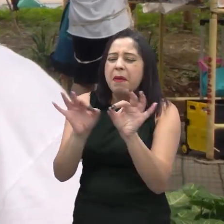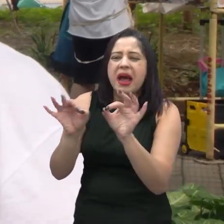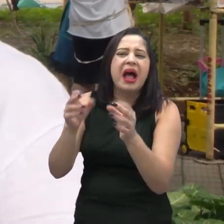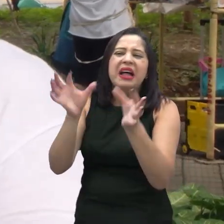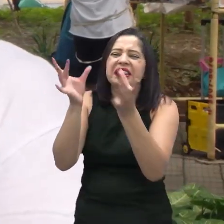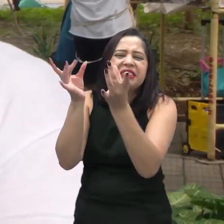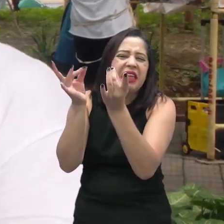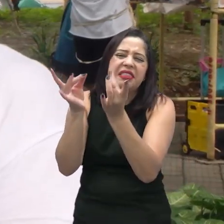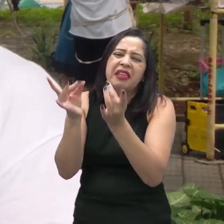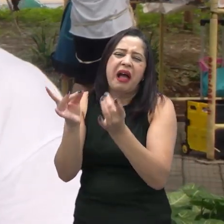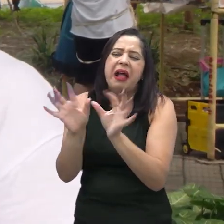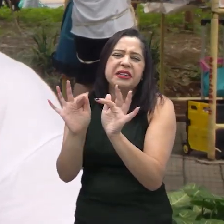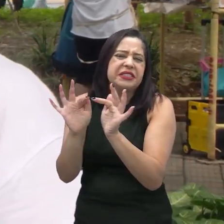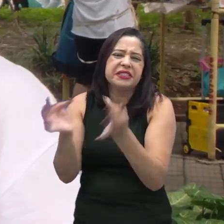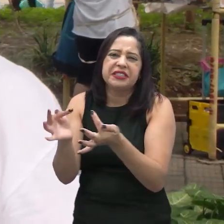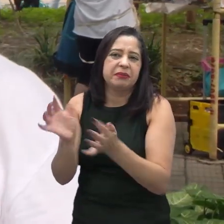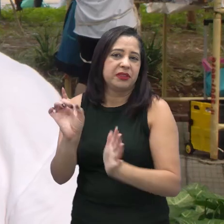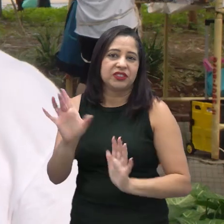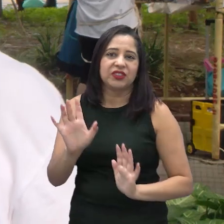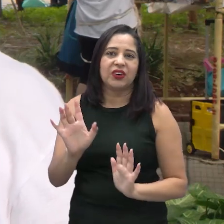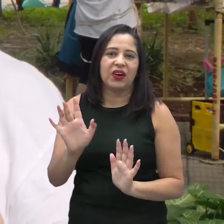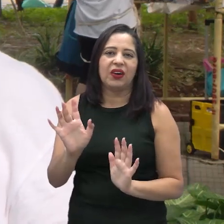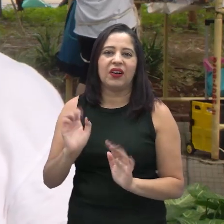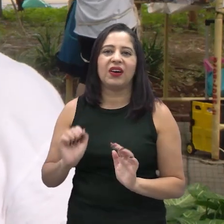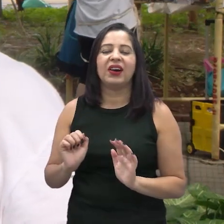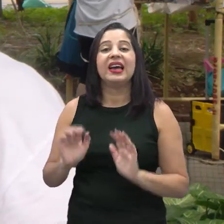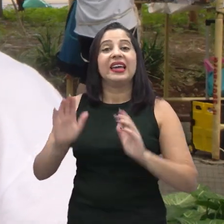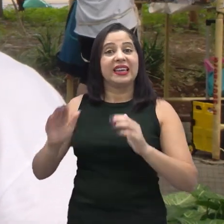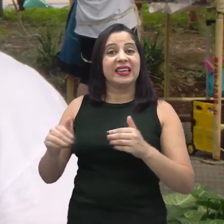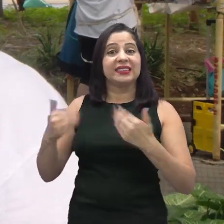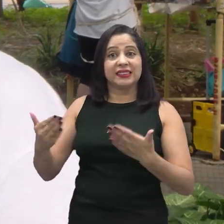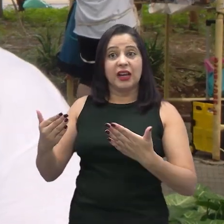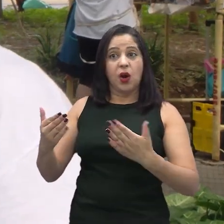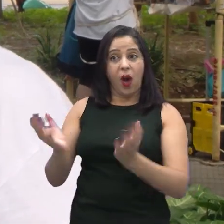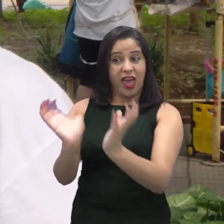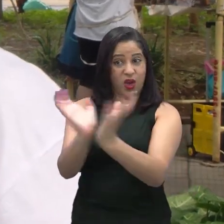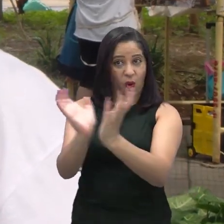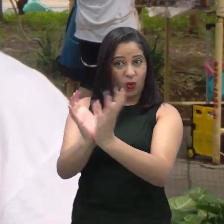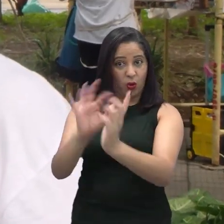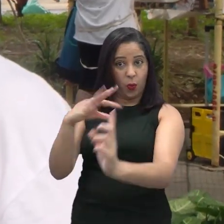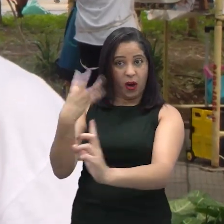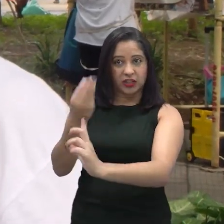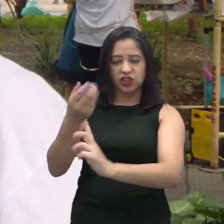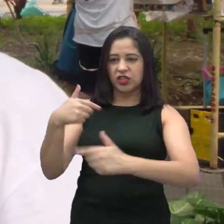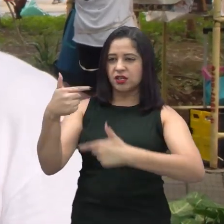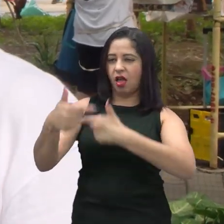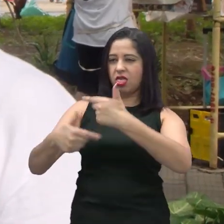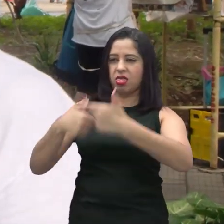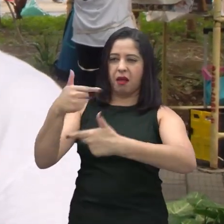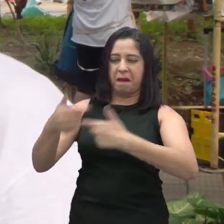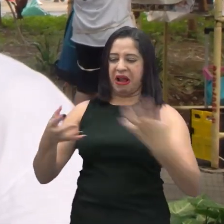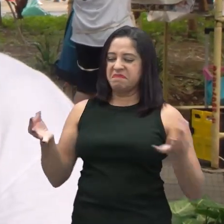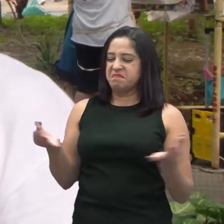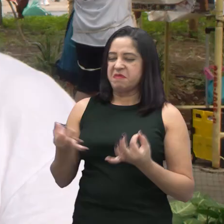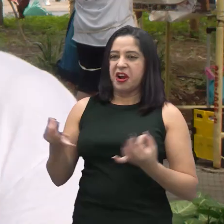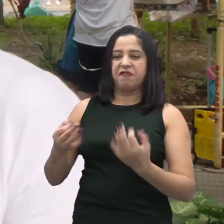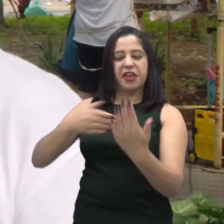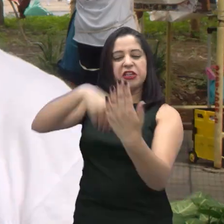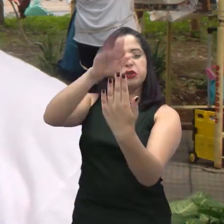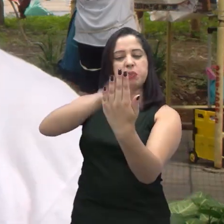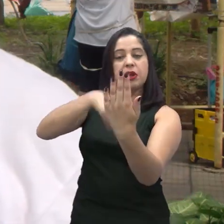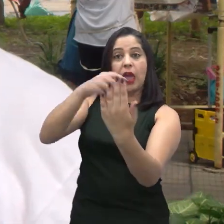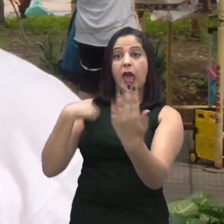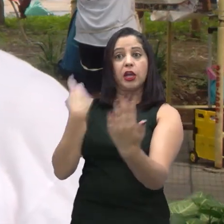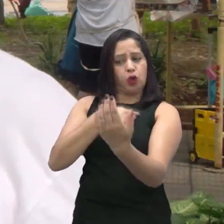ajustar. E aí eu acho que isso também liberou que elas pudessem trabalhar o melhor possível delas, né? E a gente está aqui o tempo inteiro para